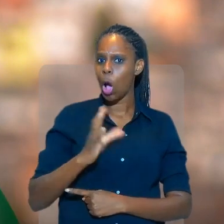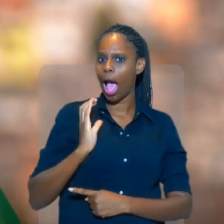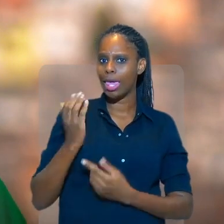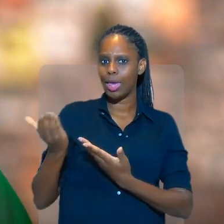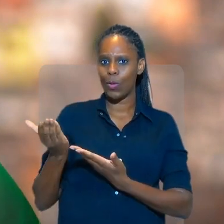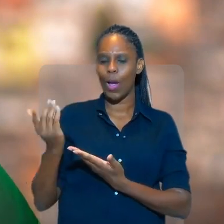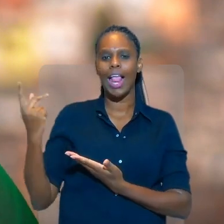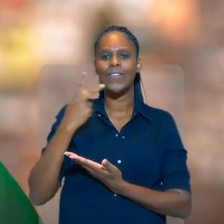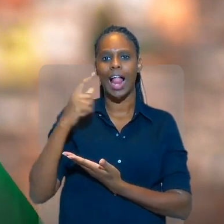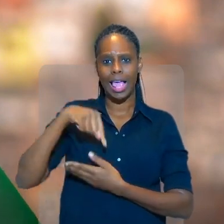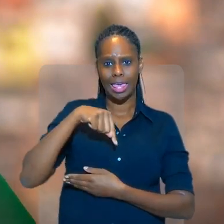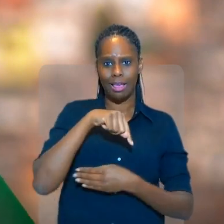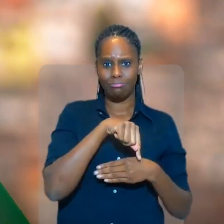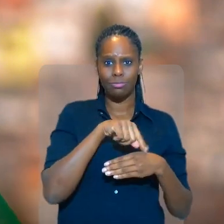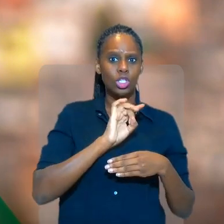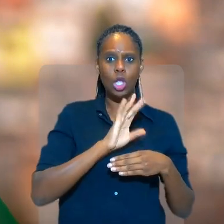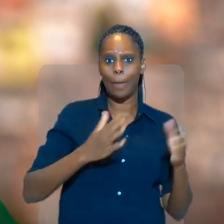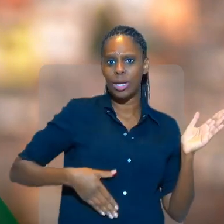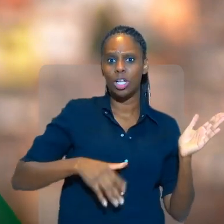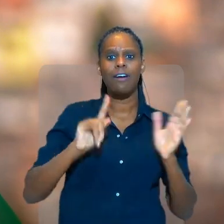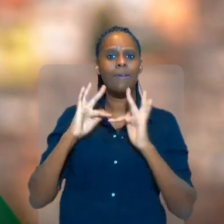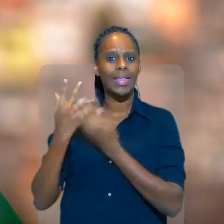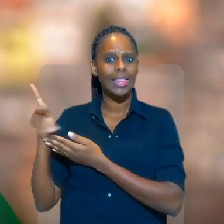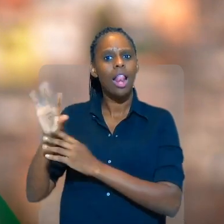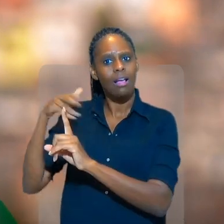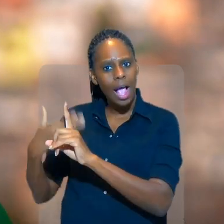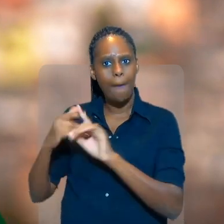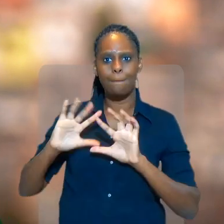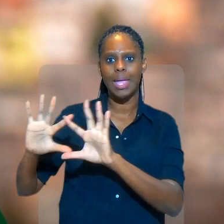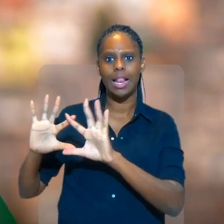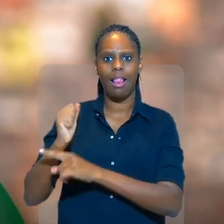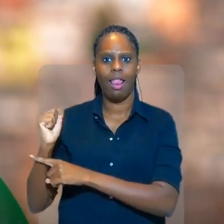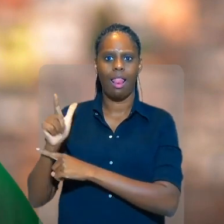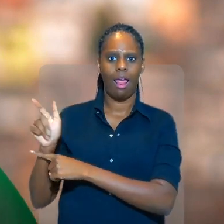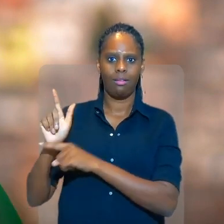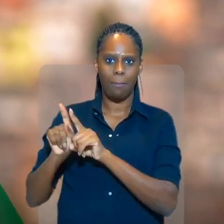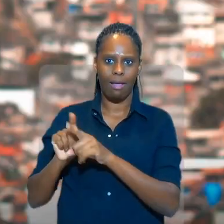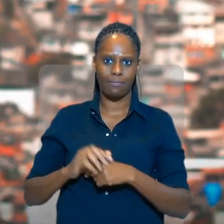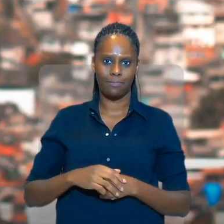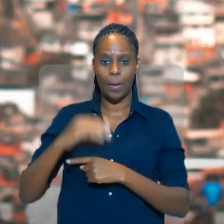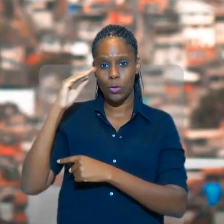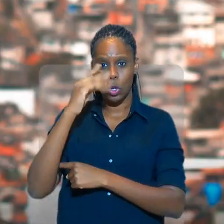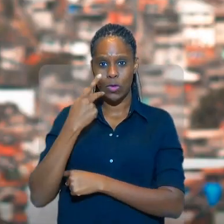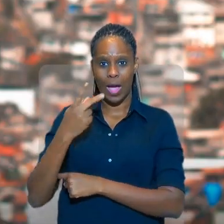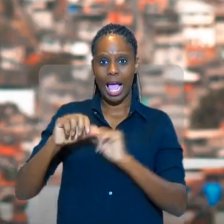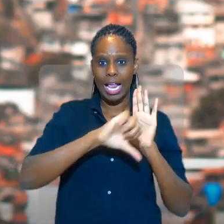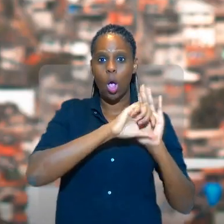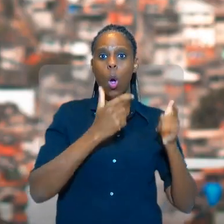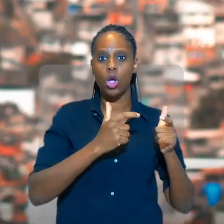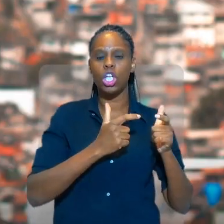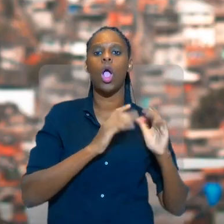ricos. Ele diz que aqui só tem bandido, mas foi a família dele que fez homenagens a milicianos e assassinos. Bolsonaro diz